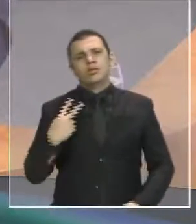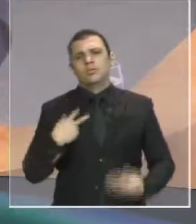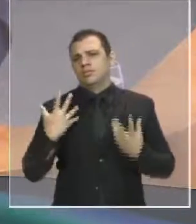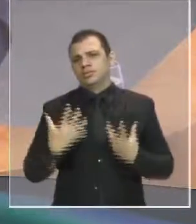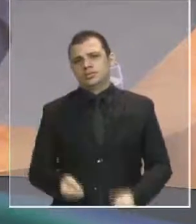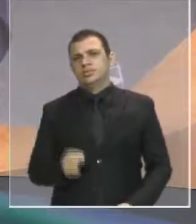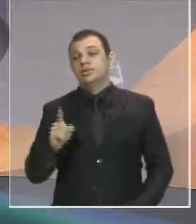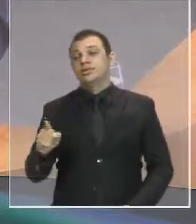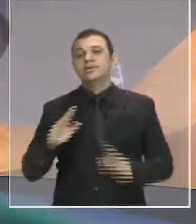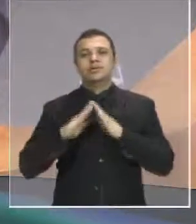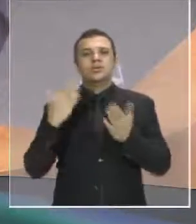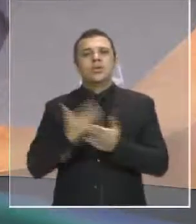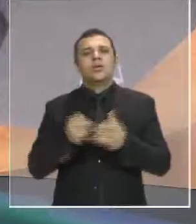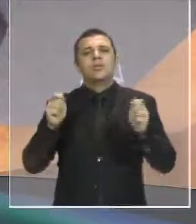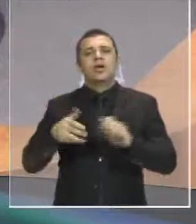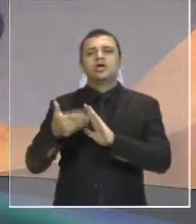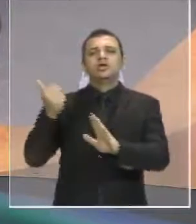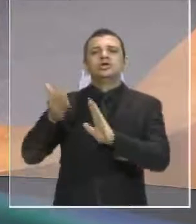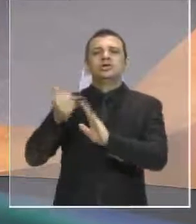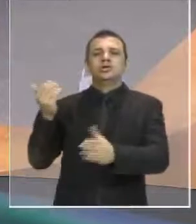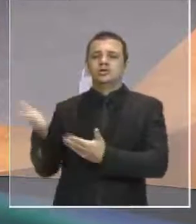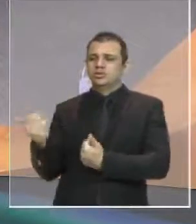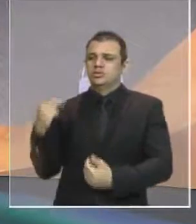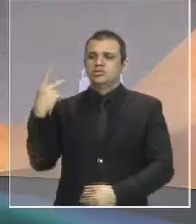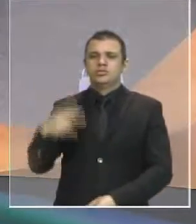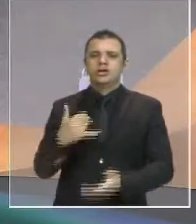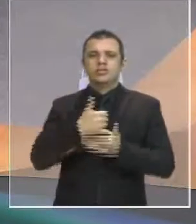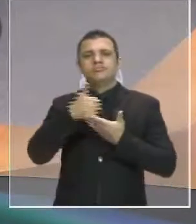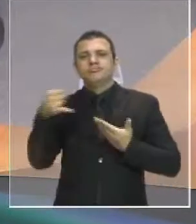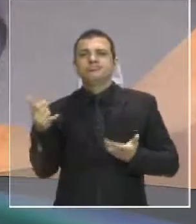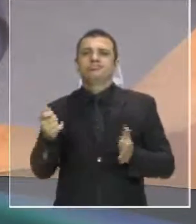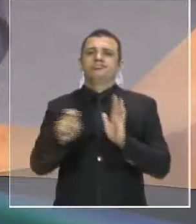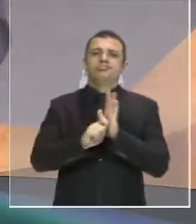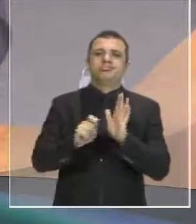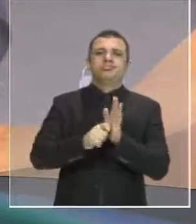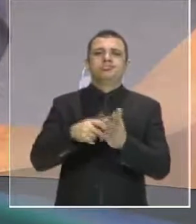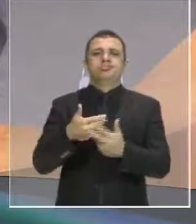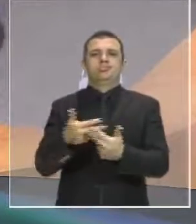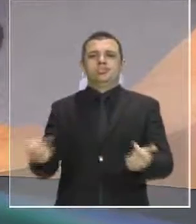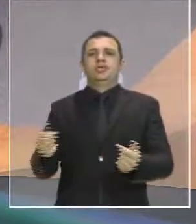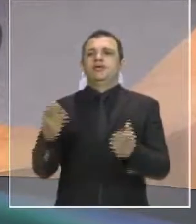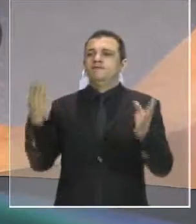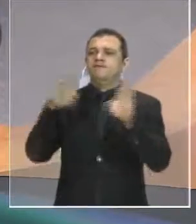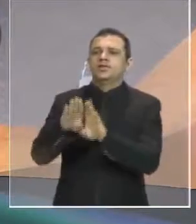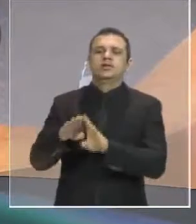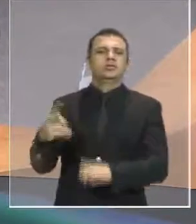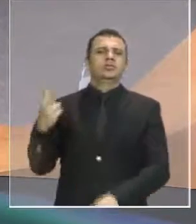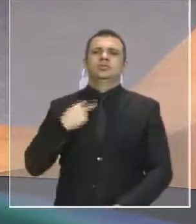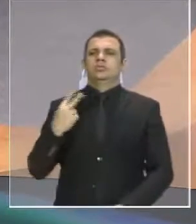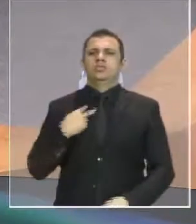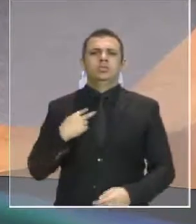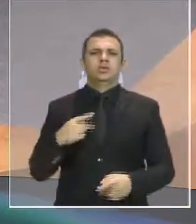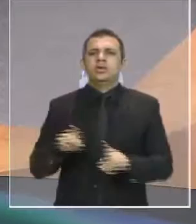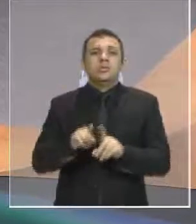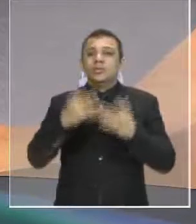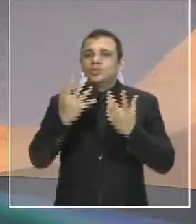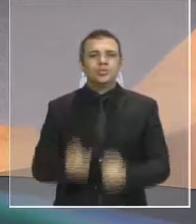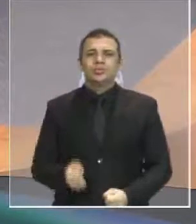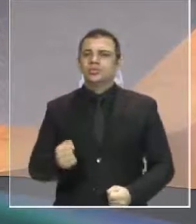drogas e da criminalidade seja fechada. Jamais vou aceitar o que fizeram com o CAIC.